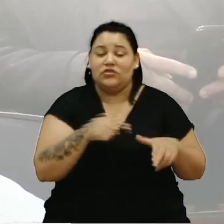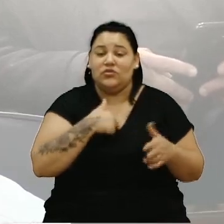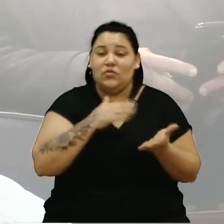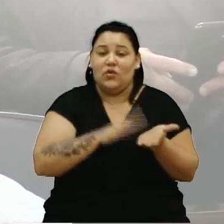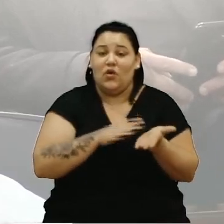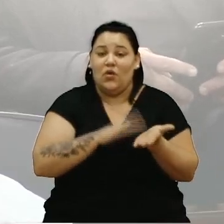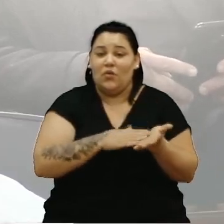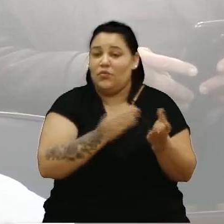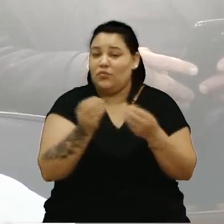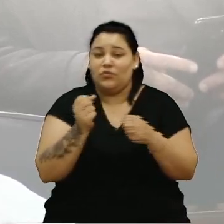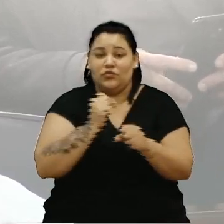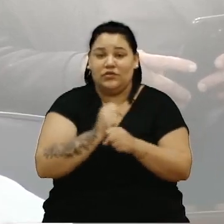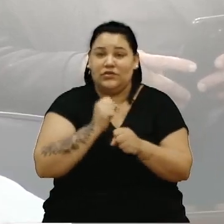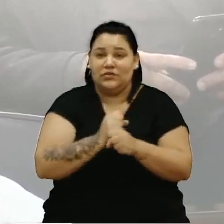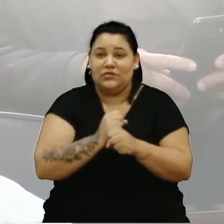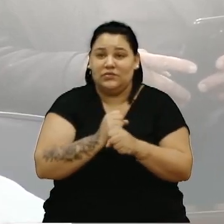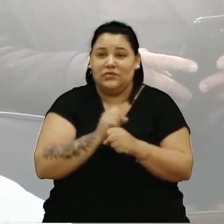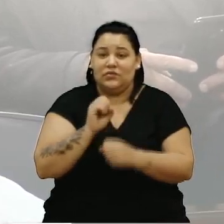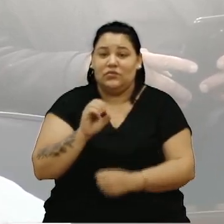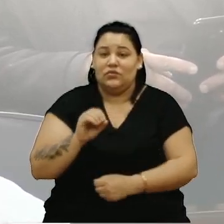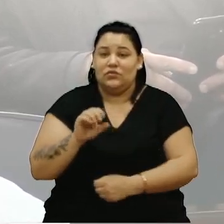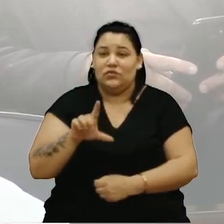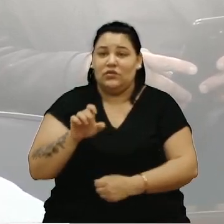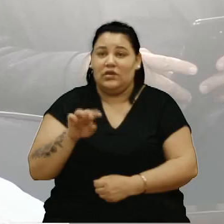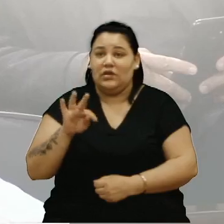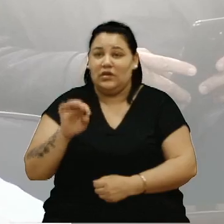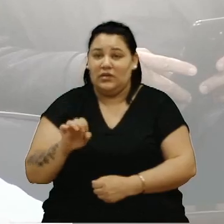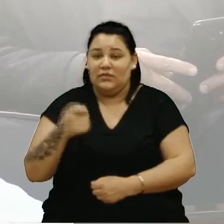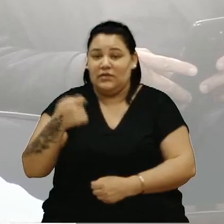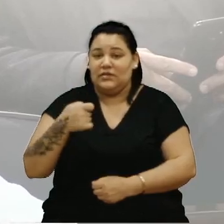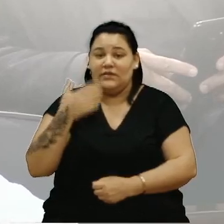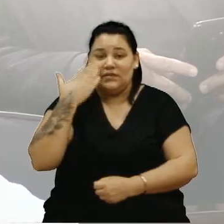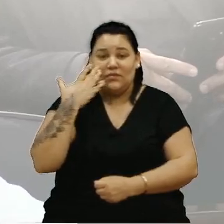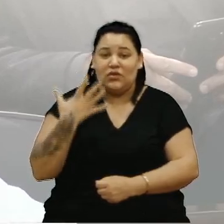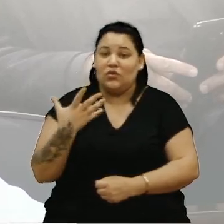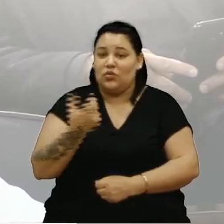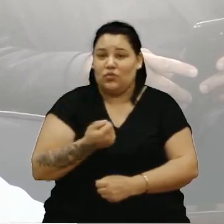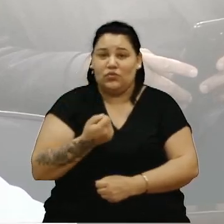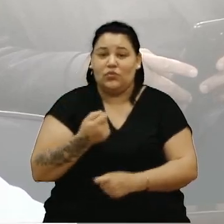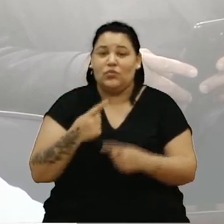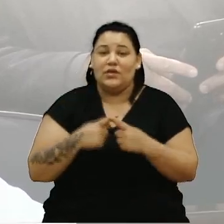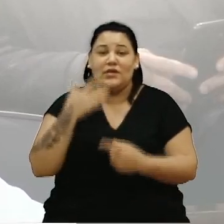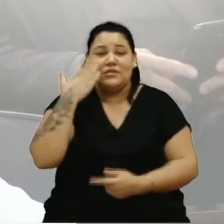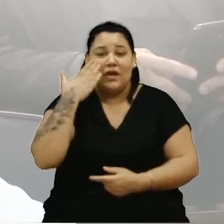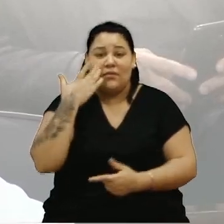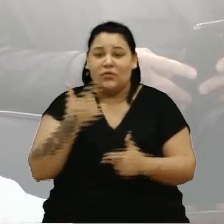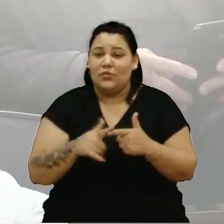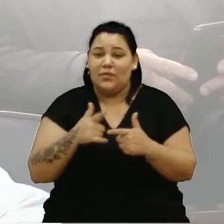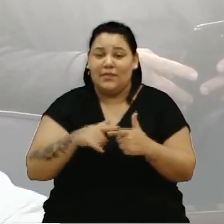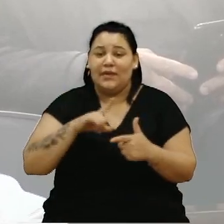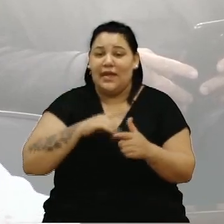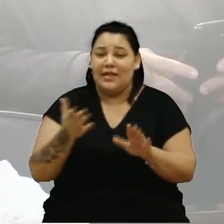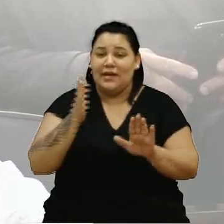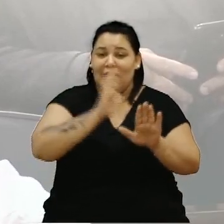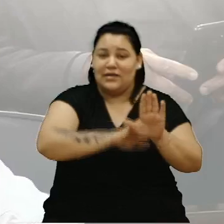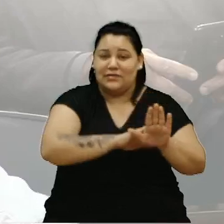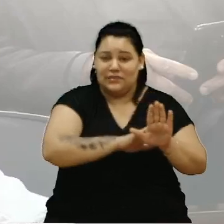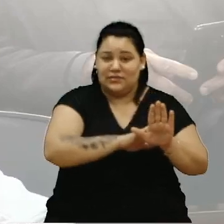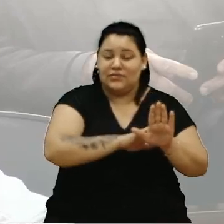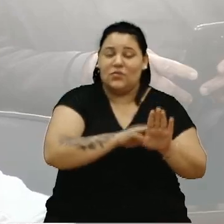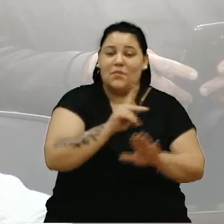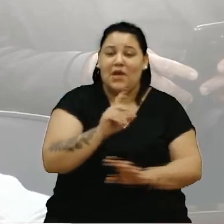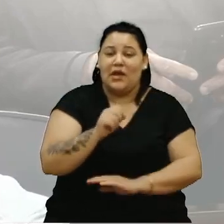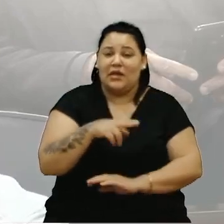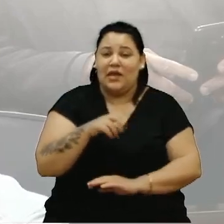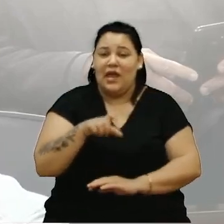o Solete deveria de saber disso daí tudo, na ponta da língua. Porque ele sabe do problema que tem atrás do Panela Velha, ele foi secretário de obras,